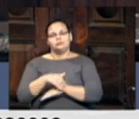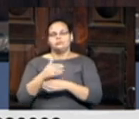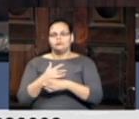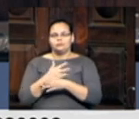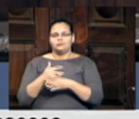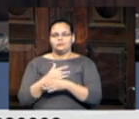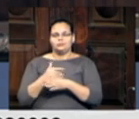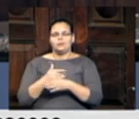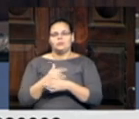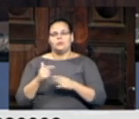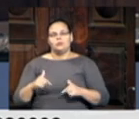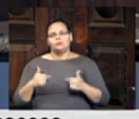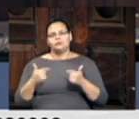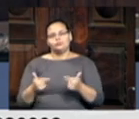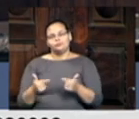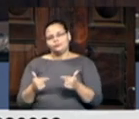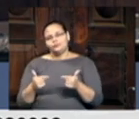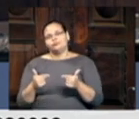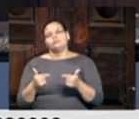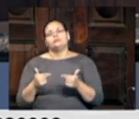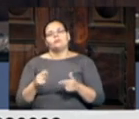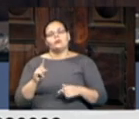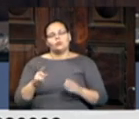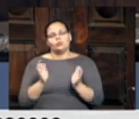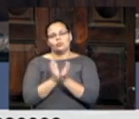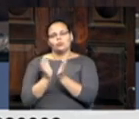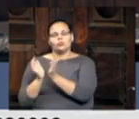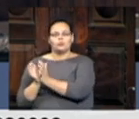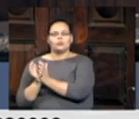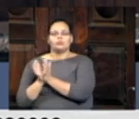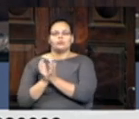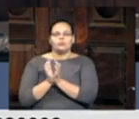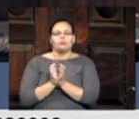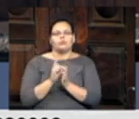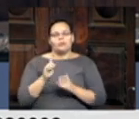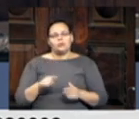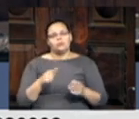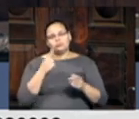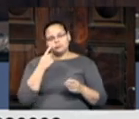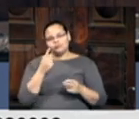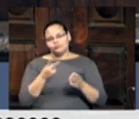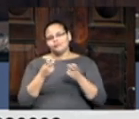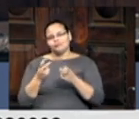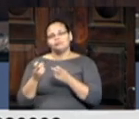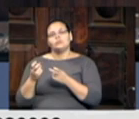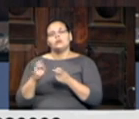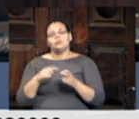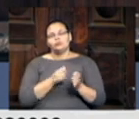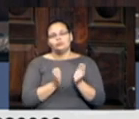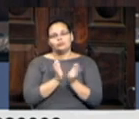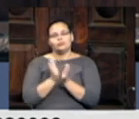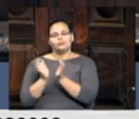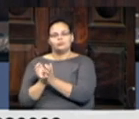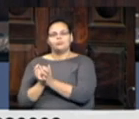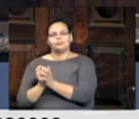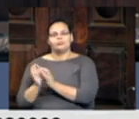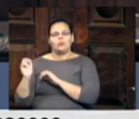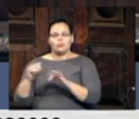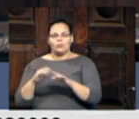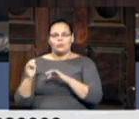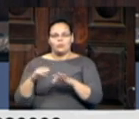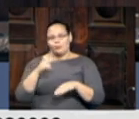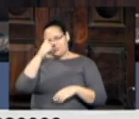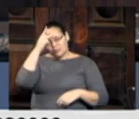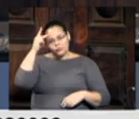A atuação de grupos era nítidos. Grupos e aglomeração de